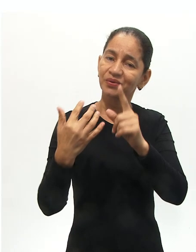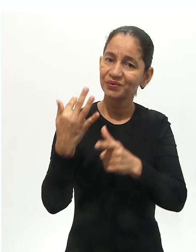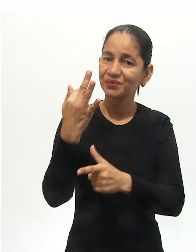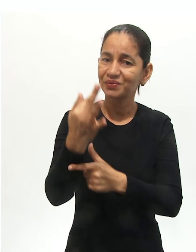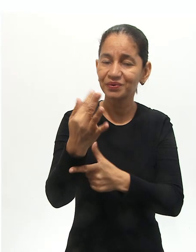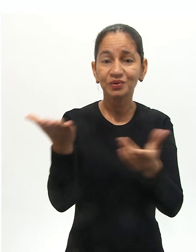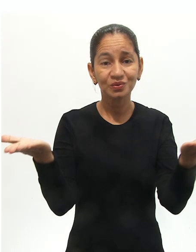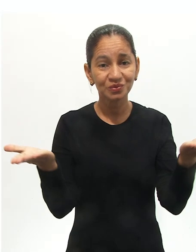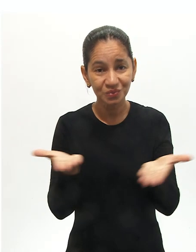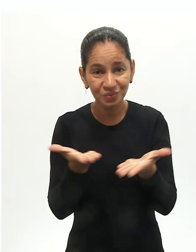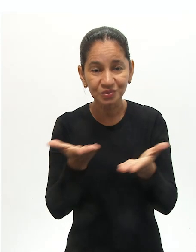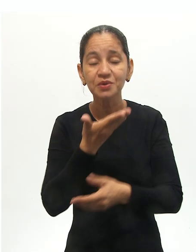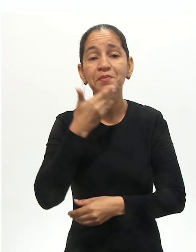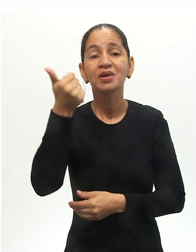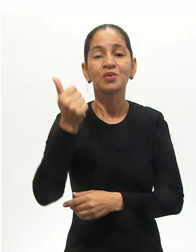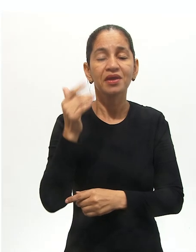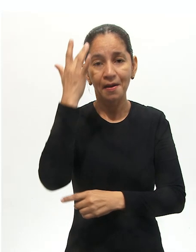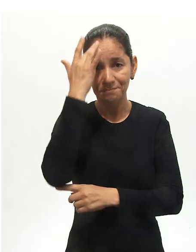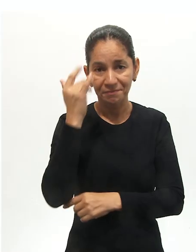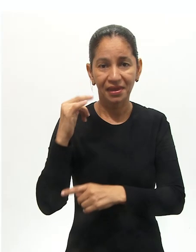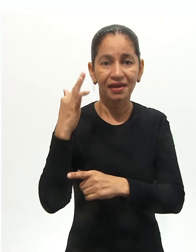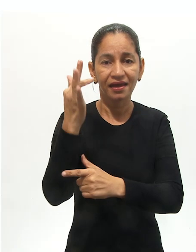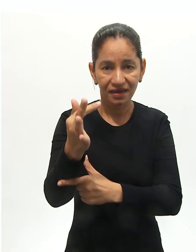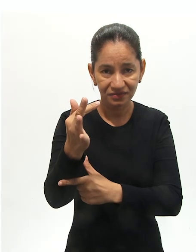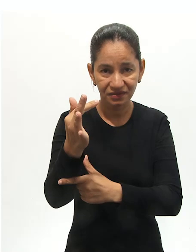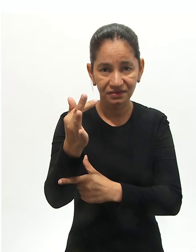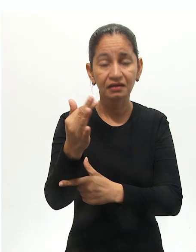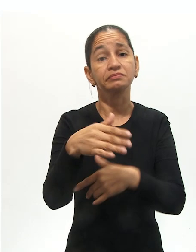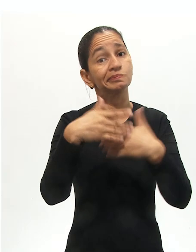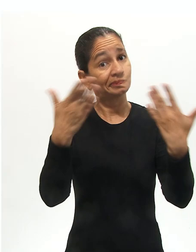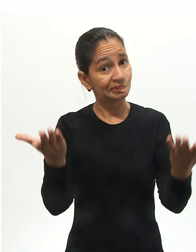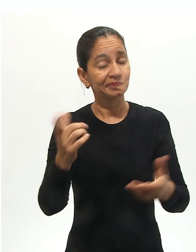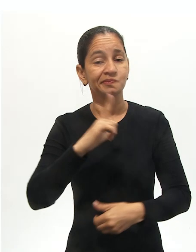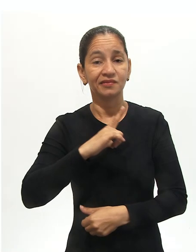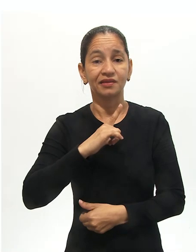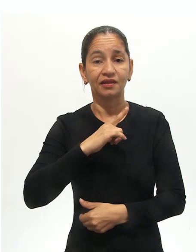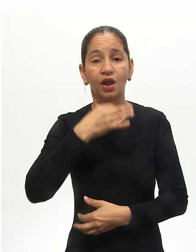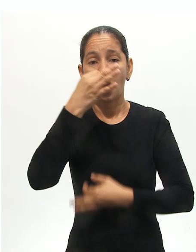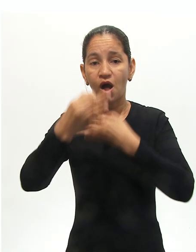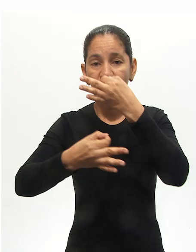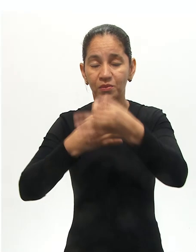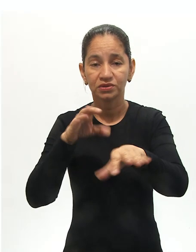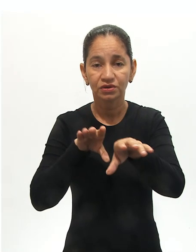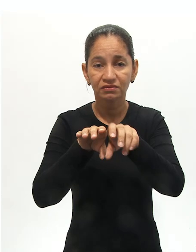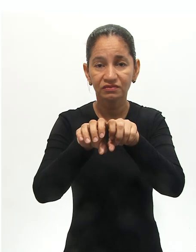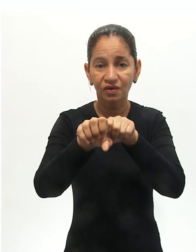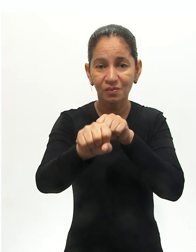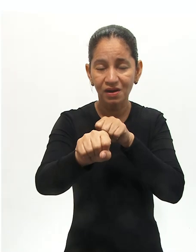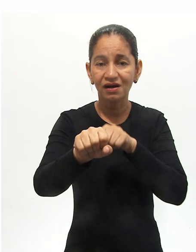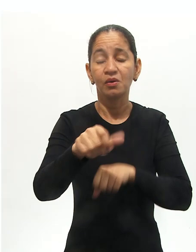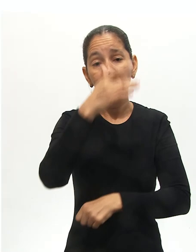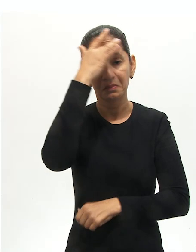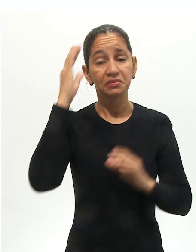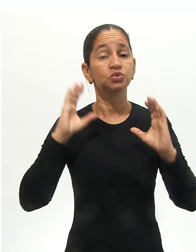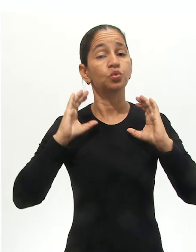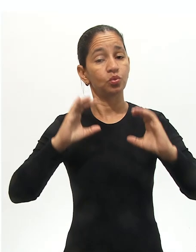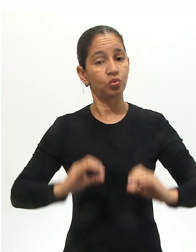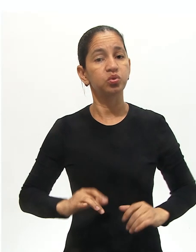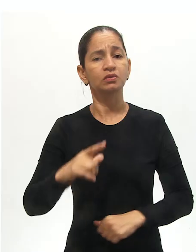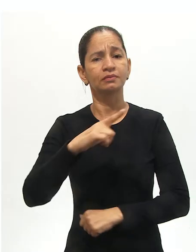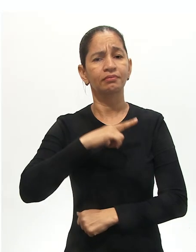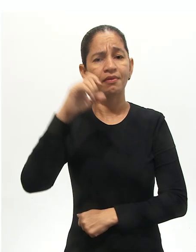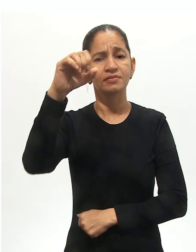ordem social vigente. São pedagogias, portanto, críticas, que visam a formação de